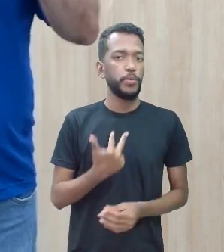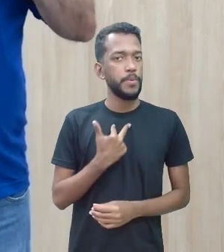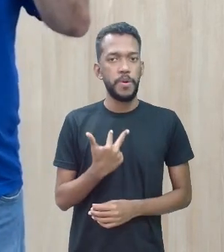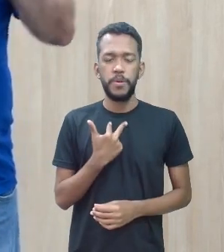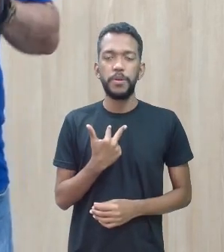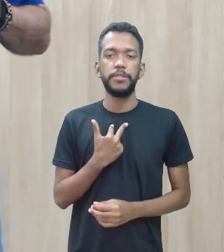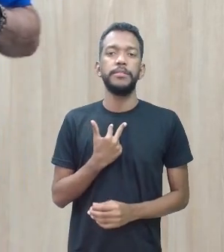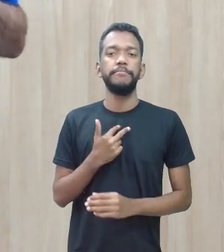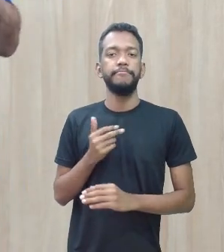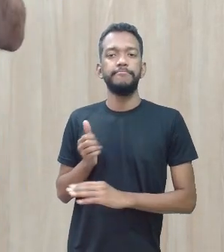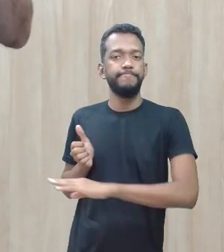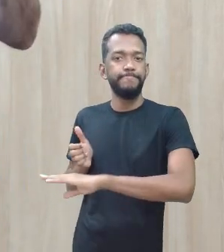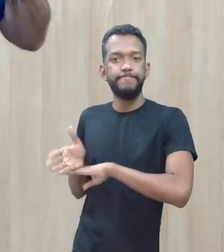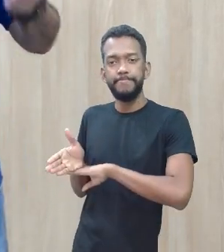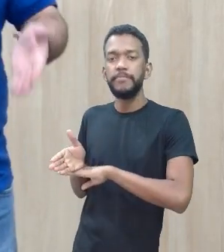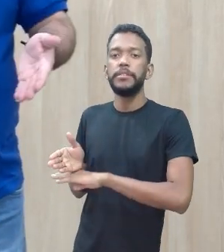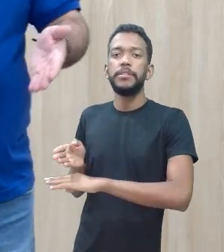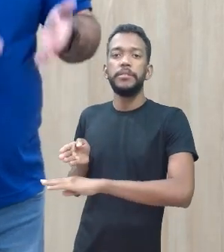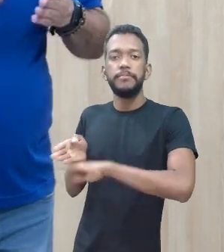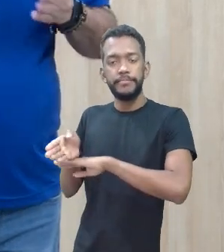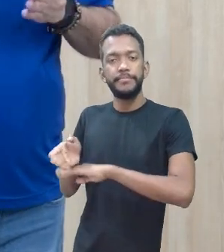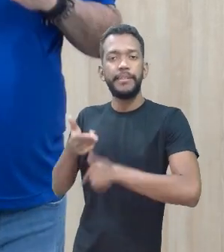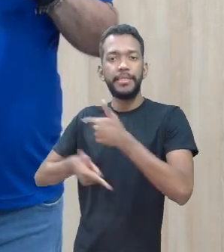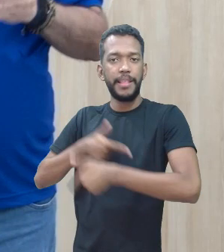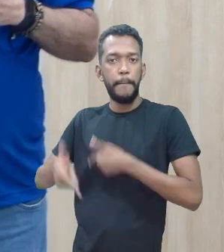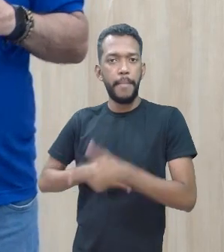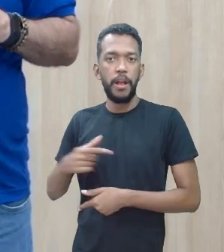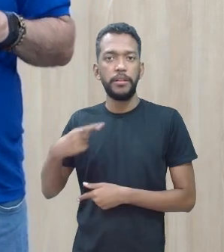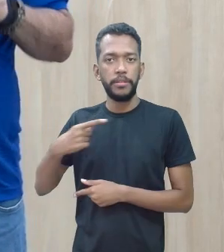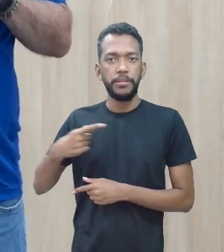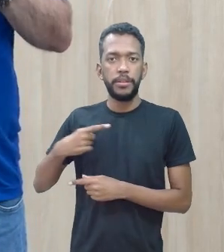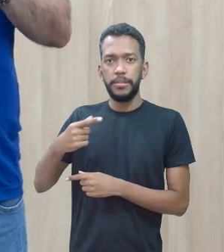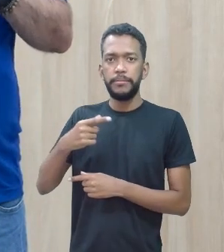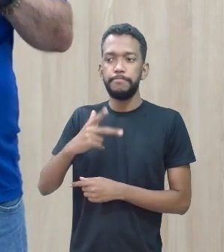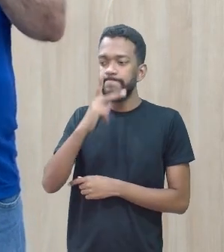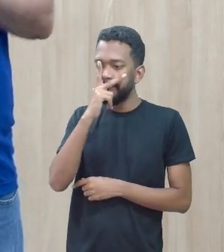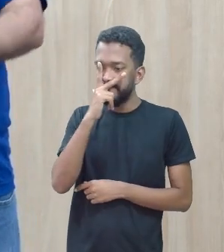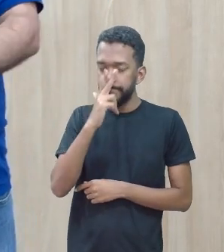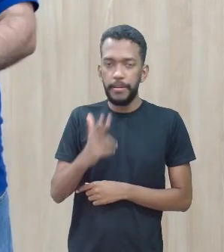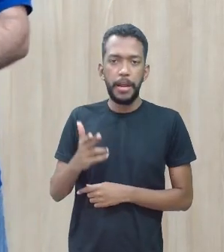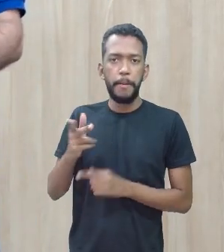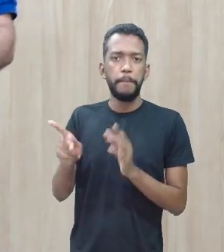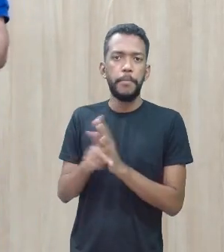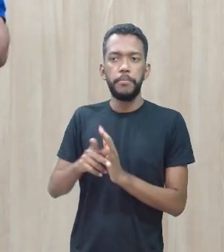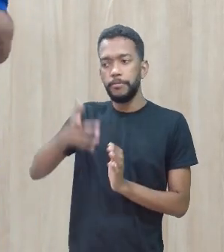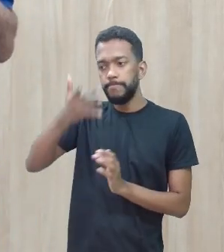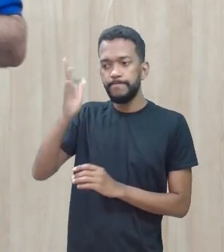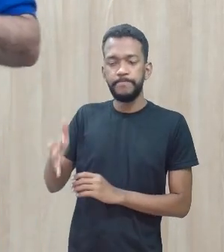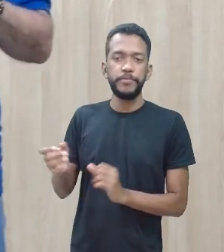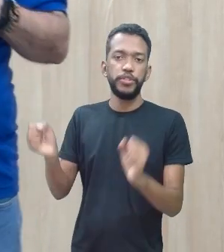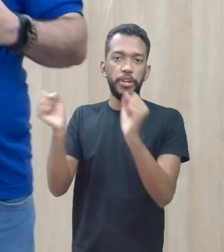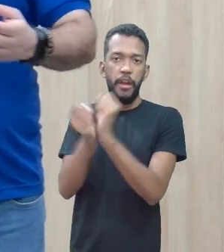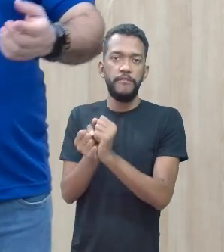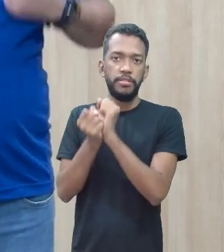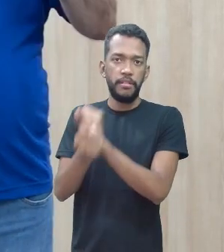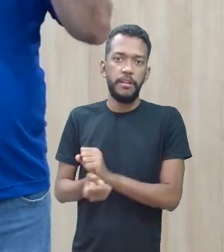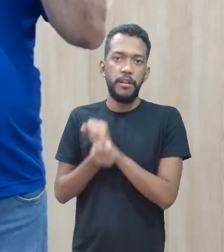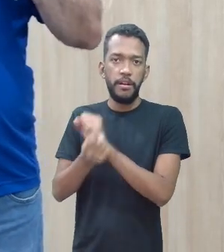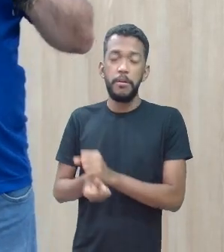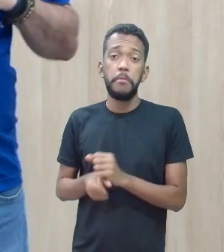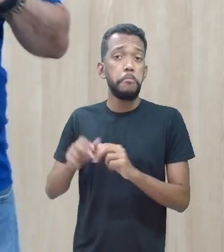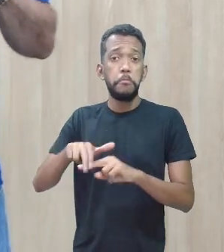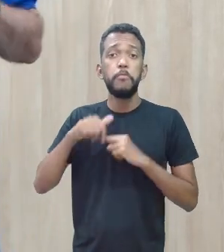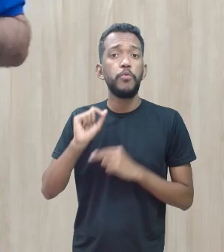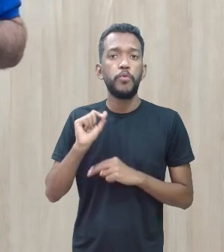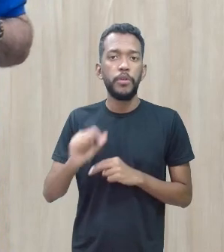e eram colocados em trabalho em uma condição quase que de escravidão, de forma que até